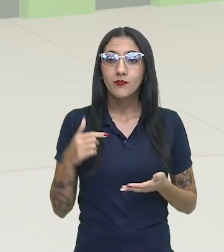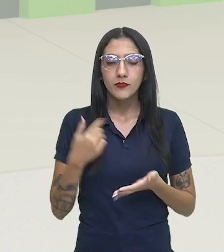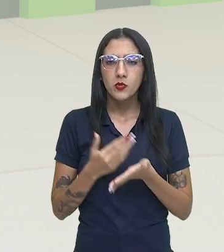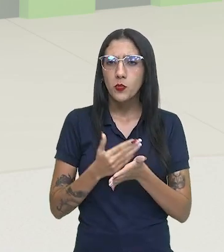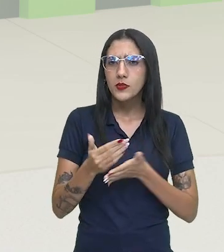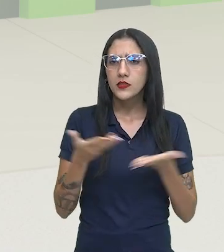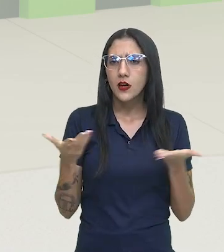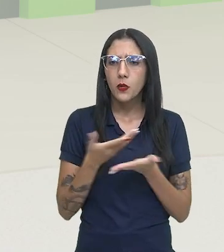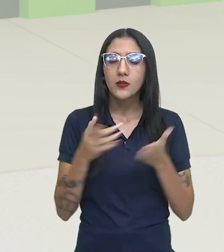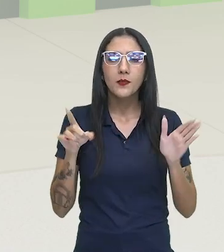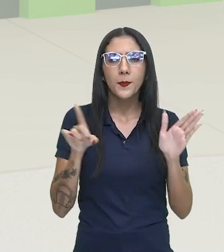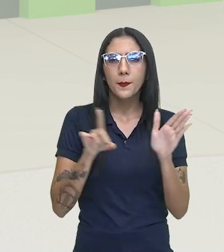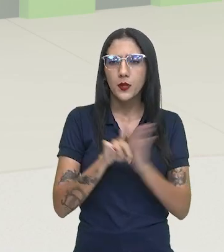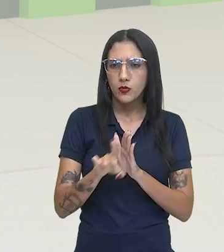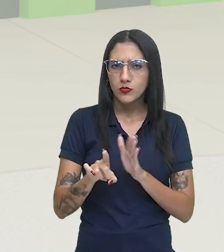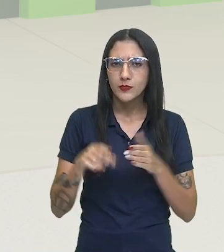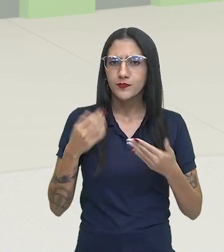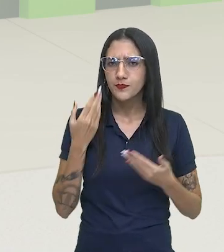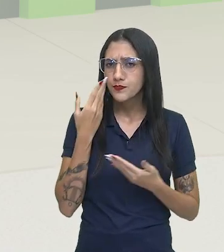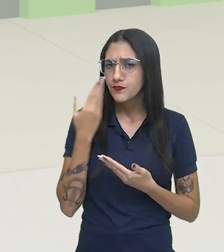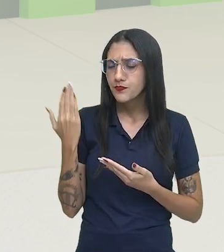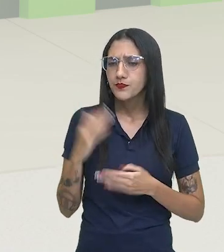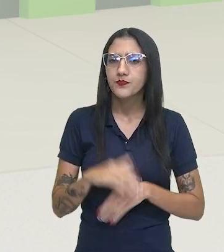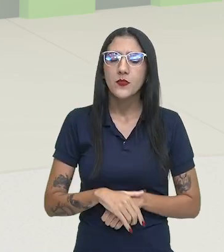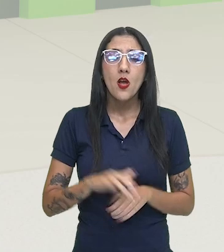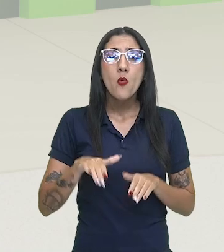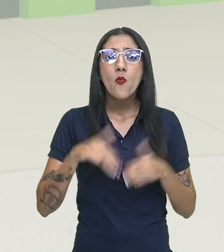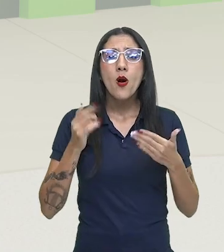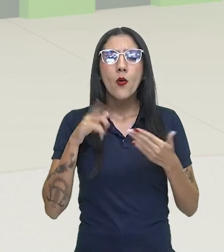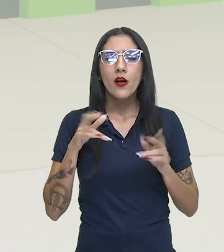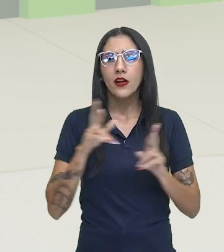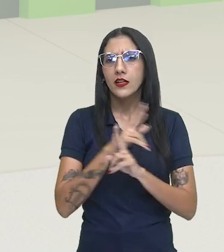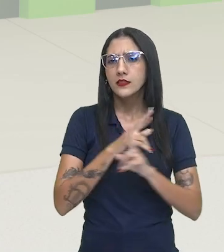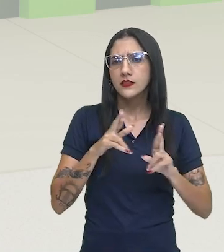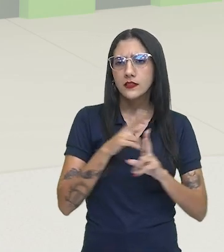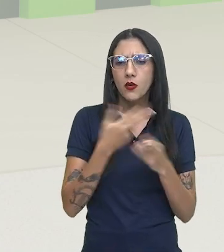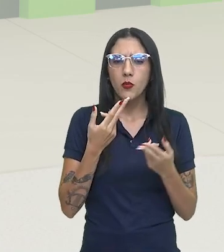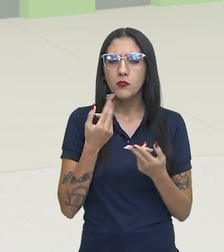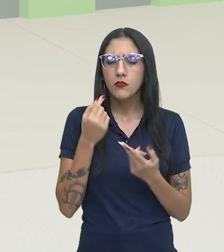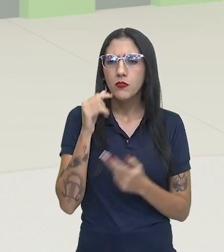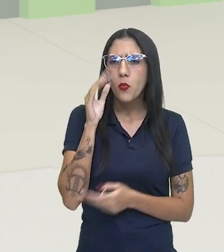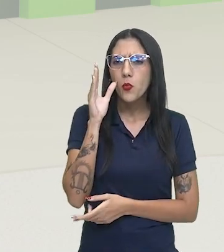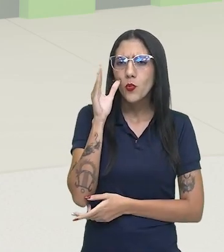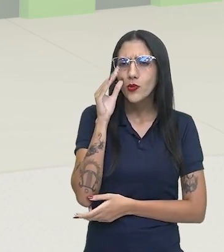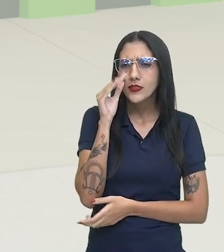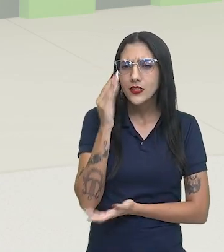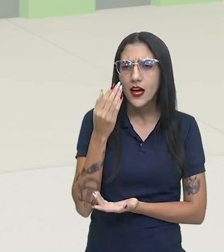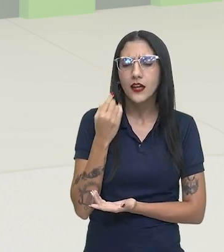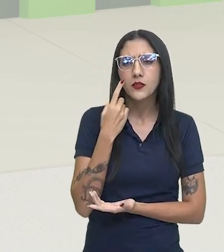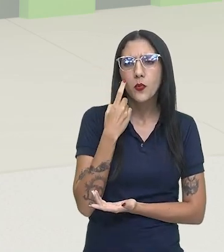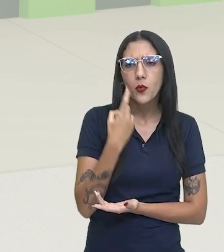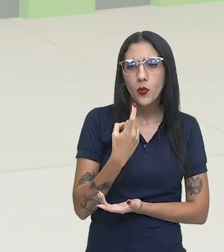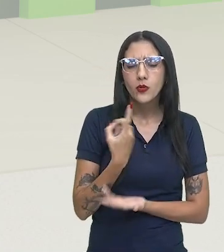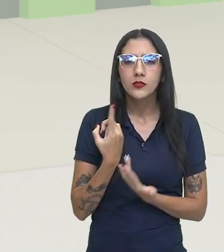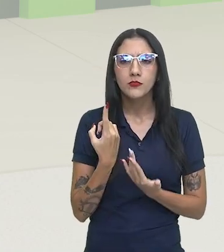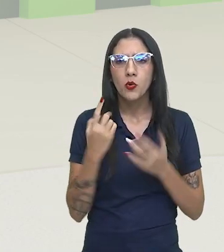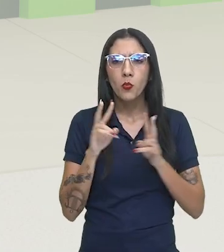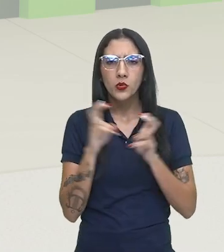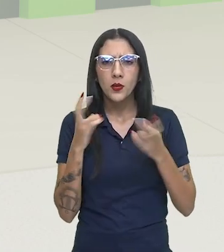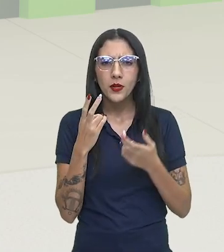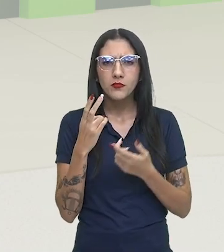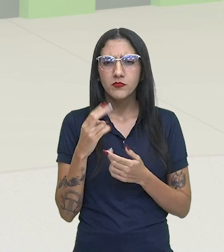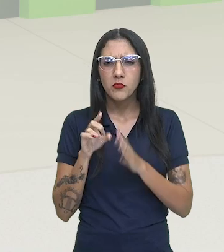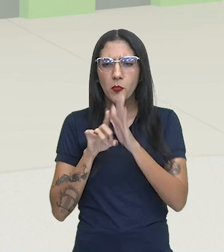tenho uma pergunta para vocês. Qual a relação entre a curiosidade e o conhecimento